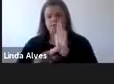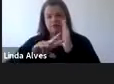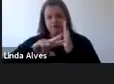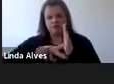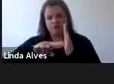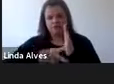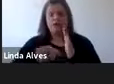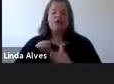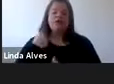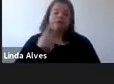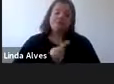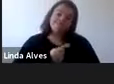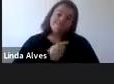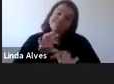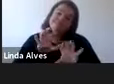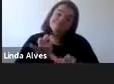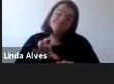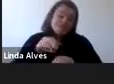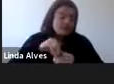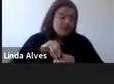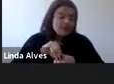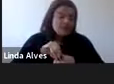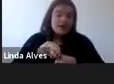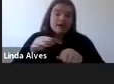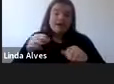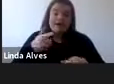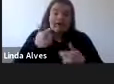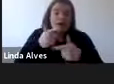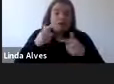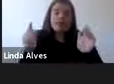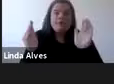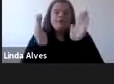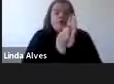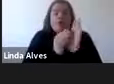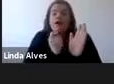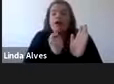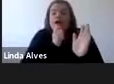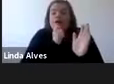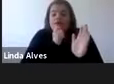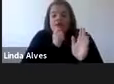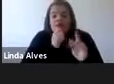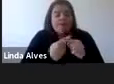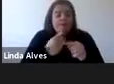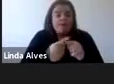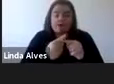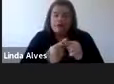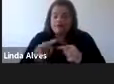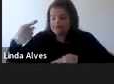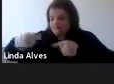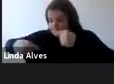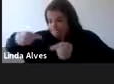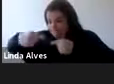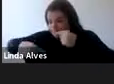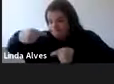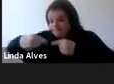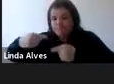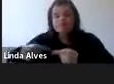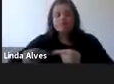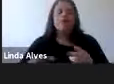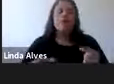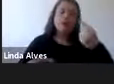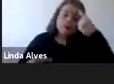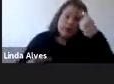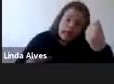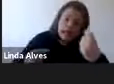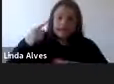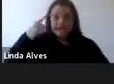nossa parte, o que eu posso dizer para os trabalhadores é isso. Não temos uma proposta construída, porque é entre nós mesmos, dos sindicatos. Um apresenta uma ideia, outro apresenta uma